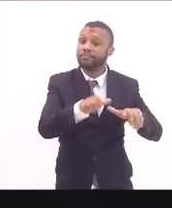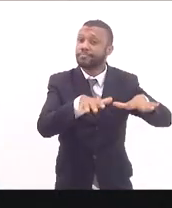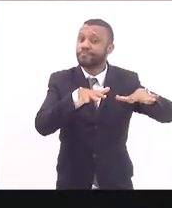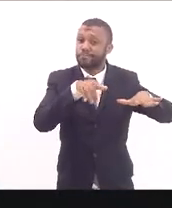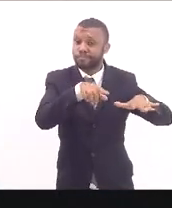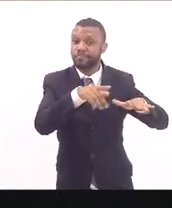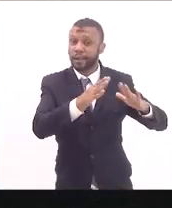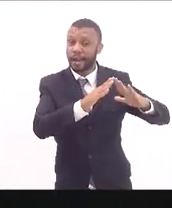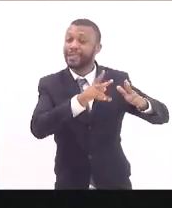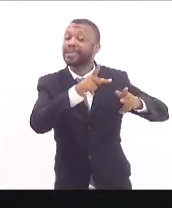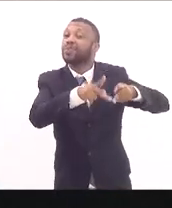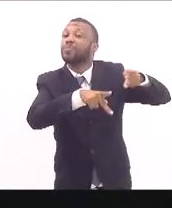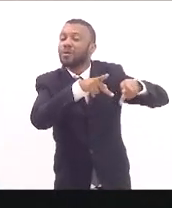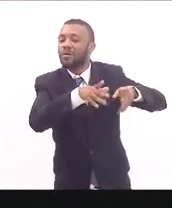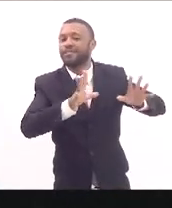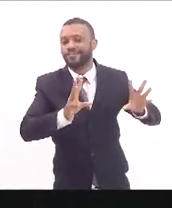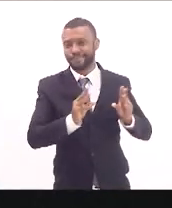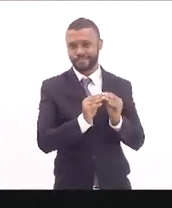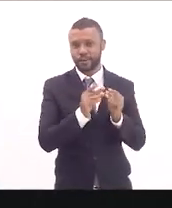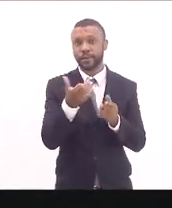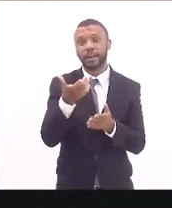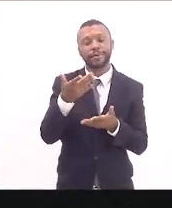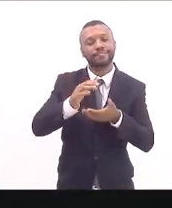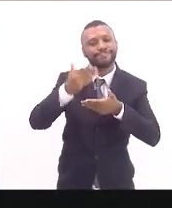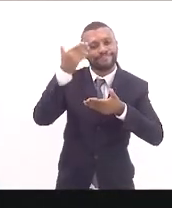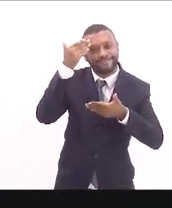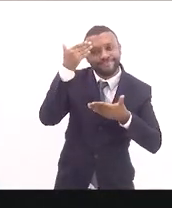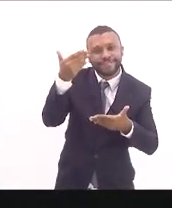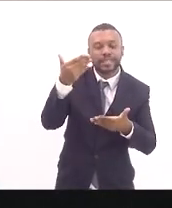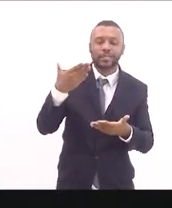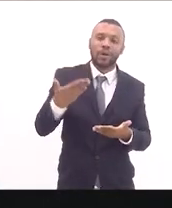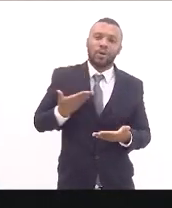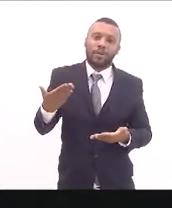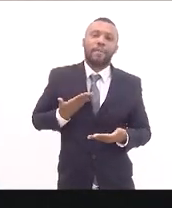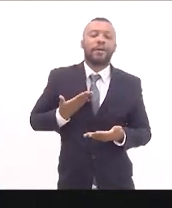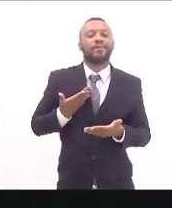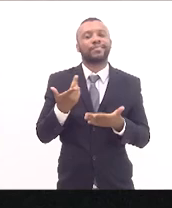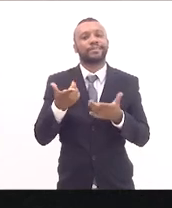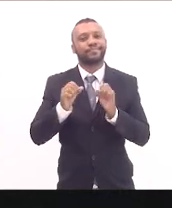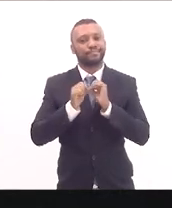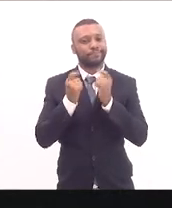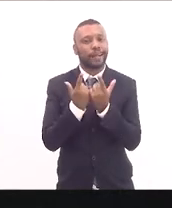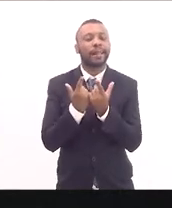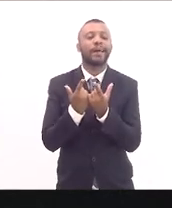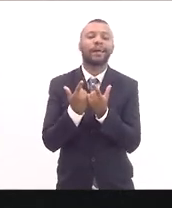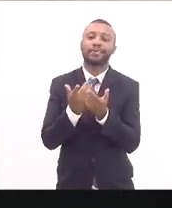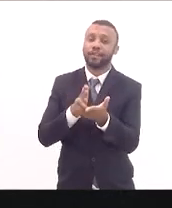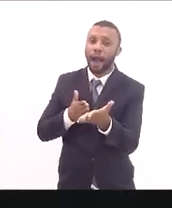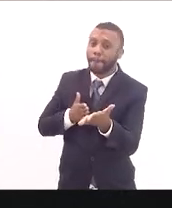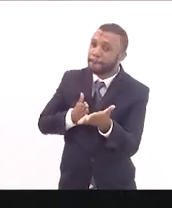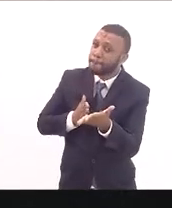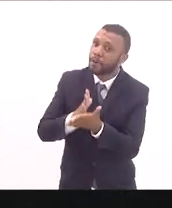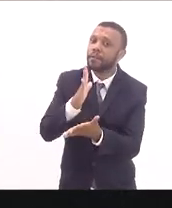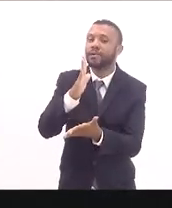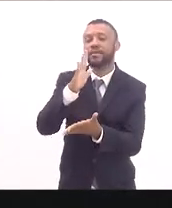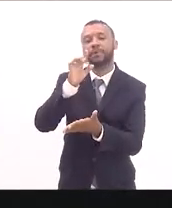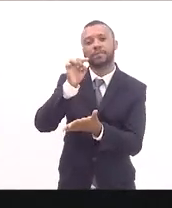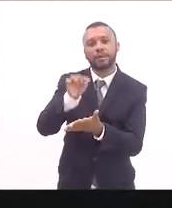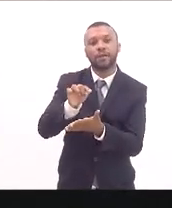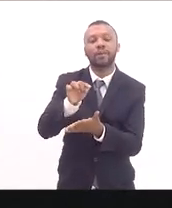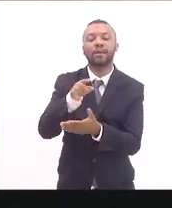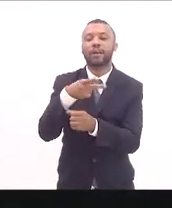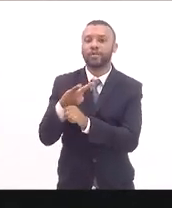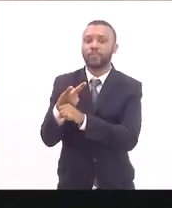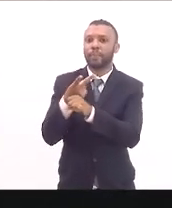apenas agradecer aqui os meus companheiros de Parlamento não só aprovação né da do